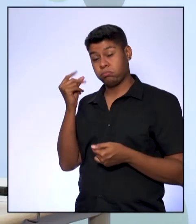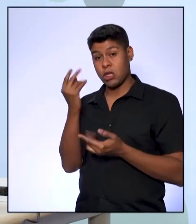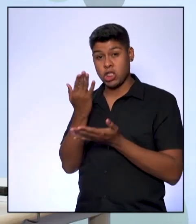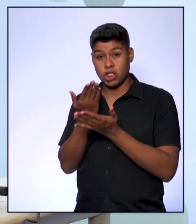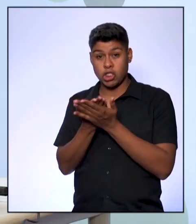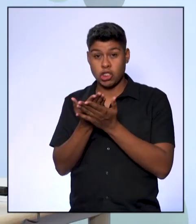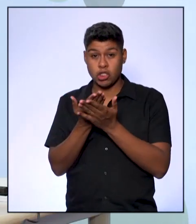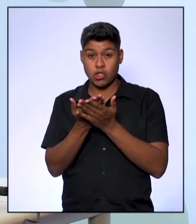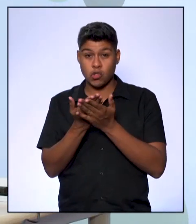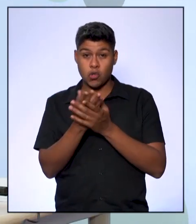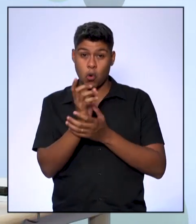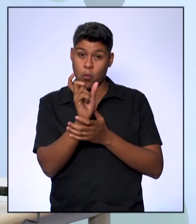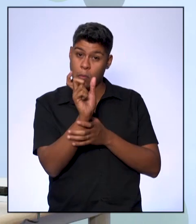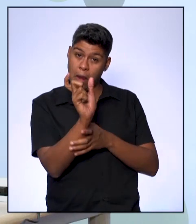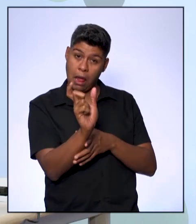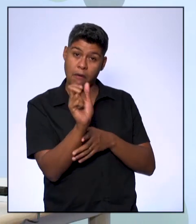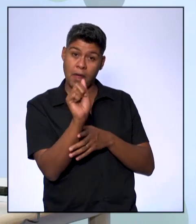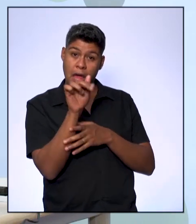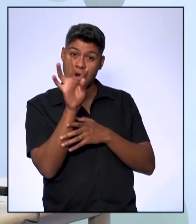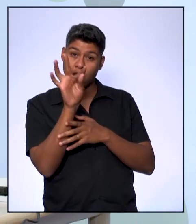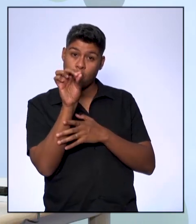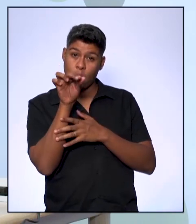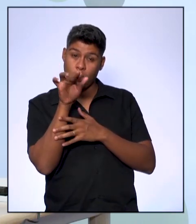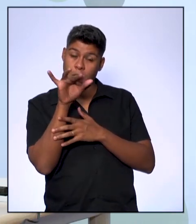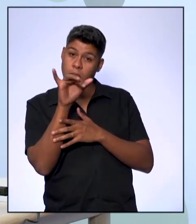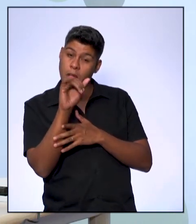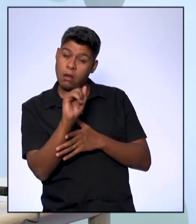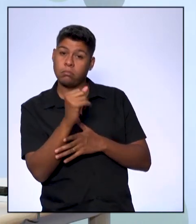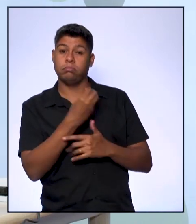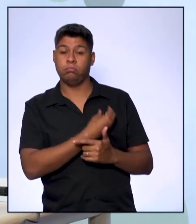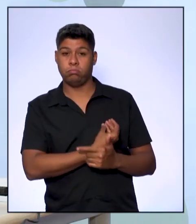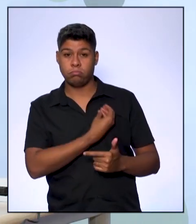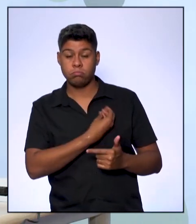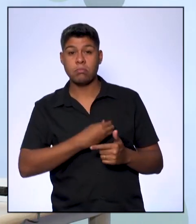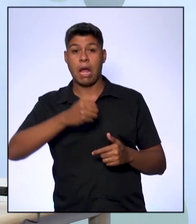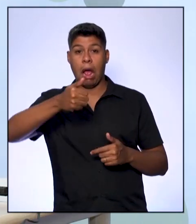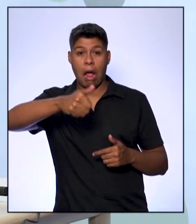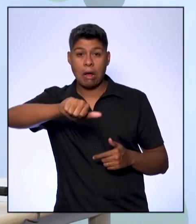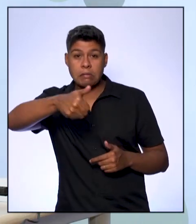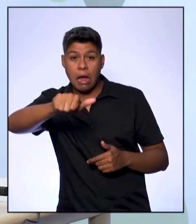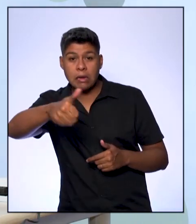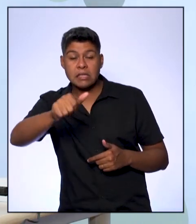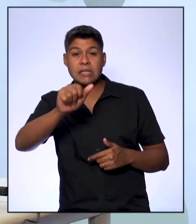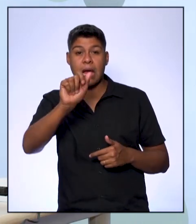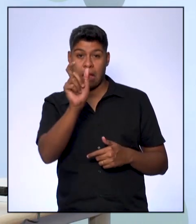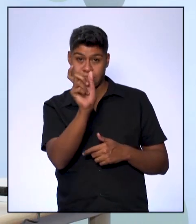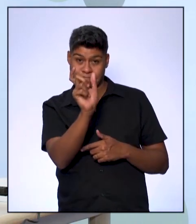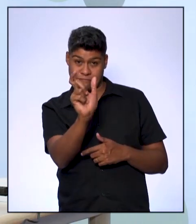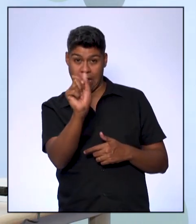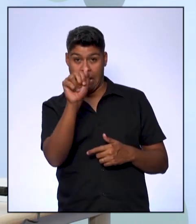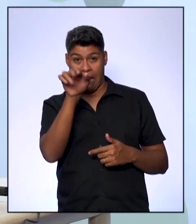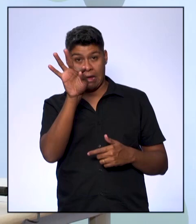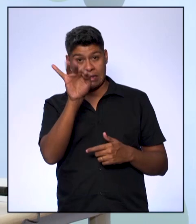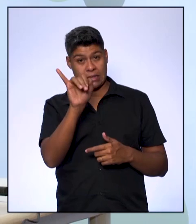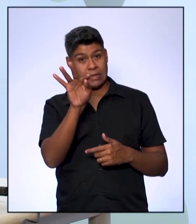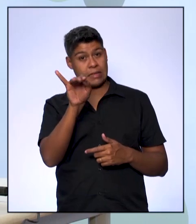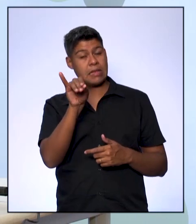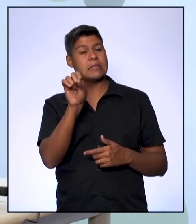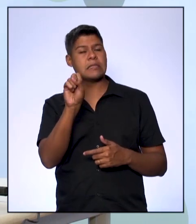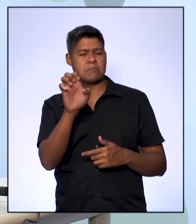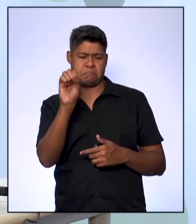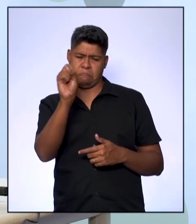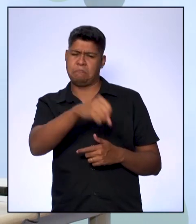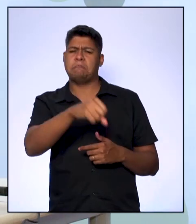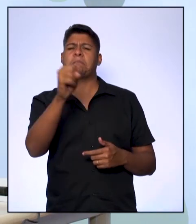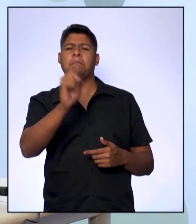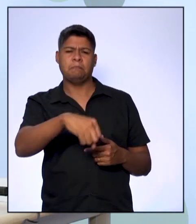essas palavras antônimas era para me dar repertório para analisar uma antítese sim é para criar uma repertório